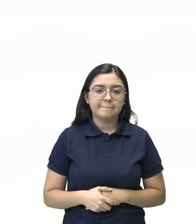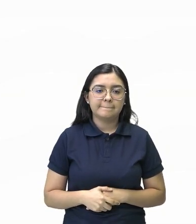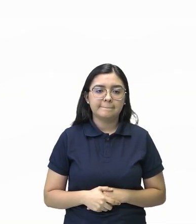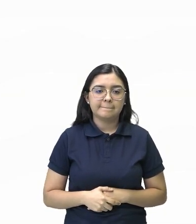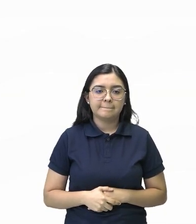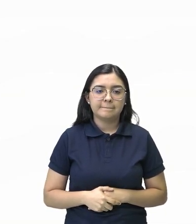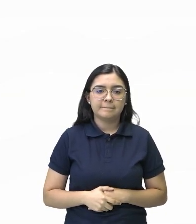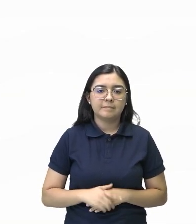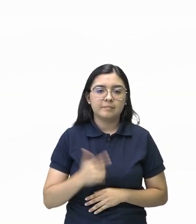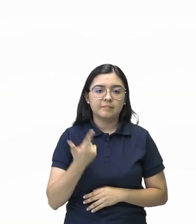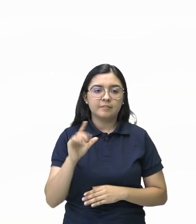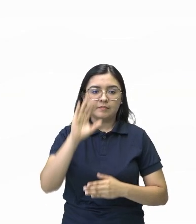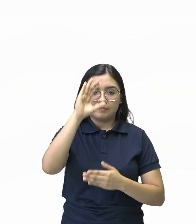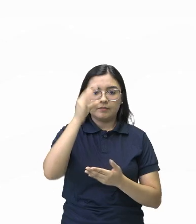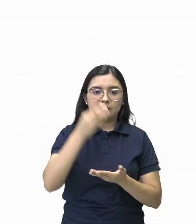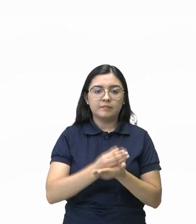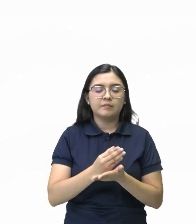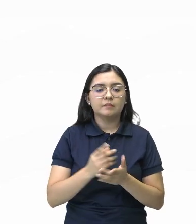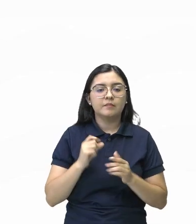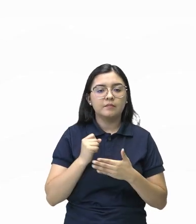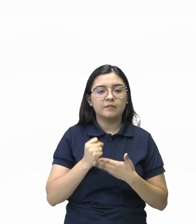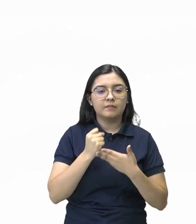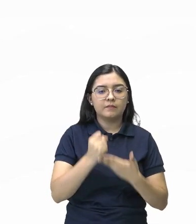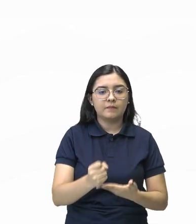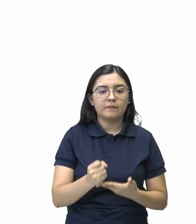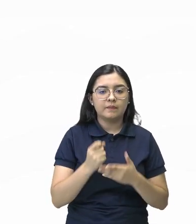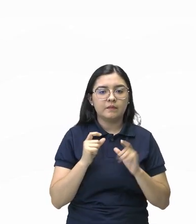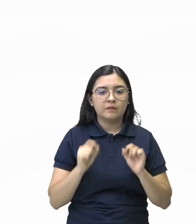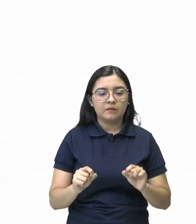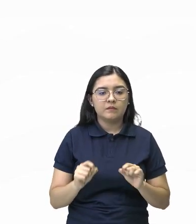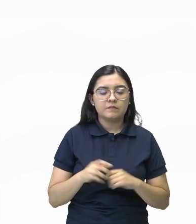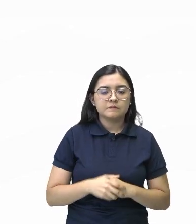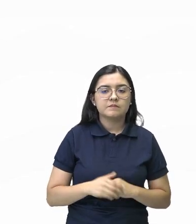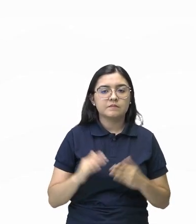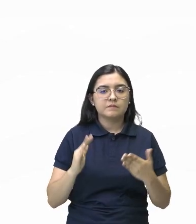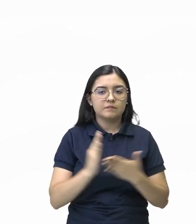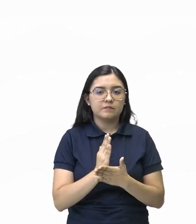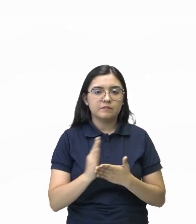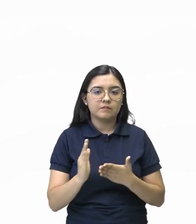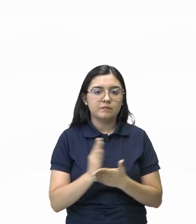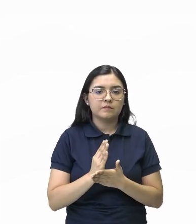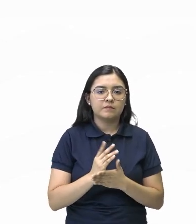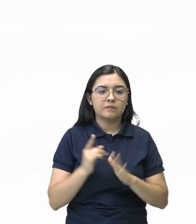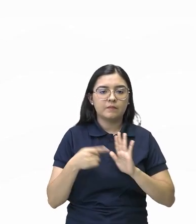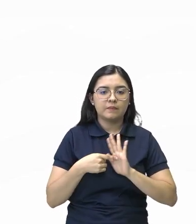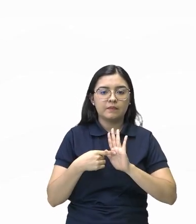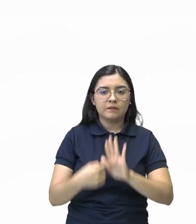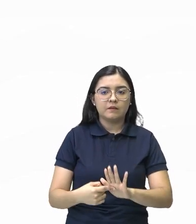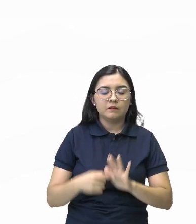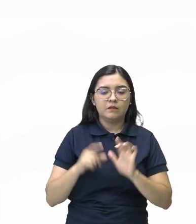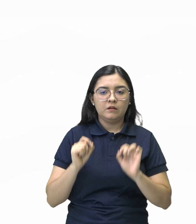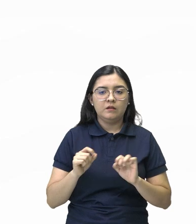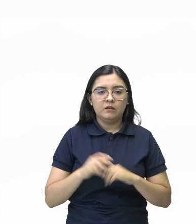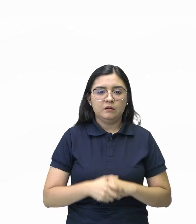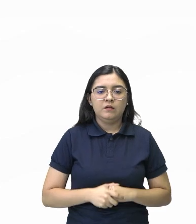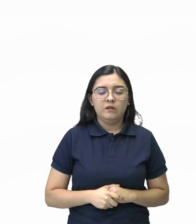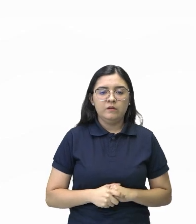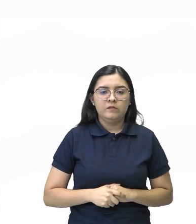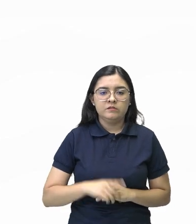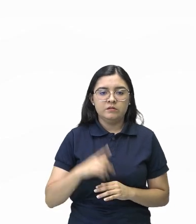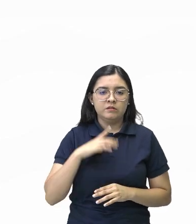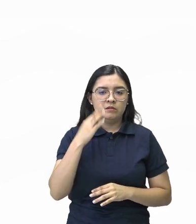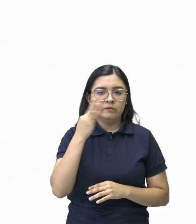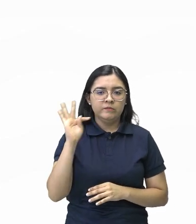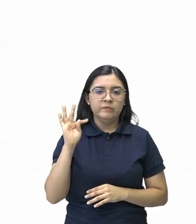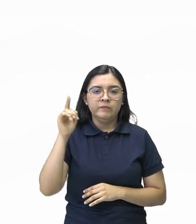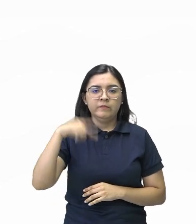uma outra tese que vai ajudar ou em algum momento aí mostrar a fragilidade aí da teoria sintética,